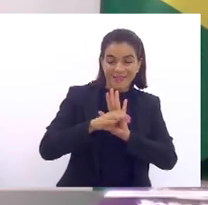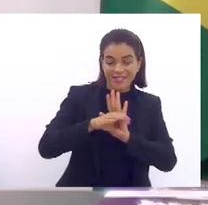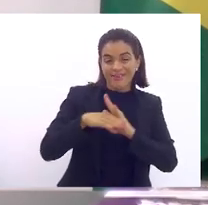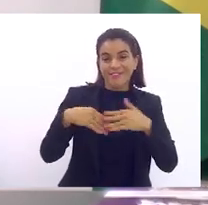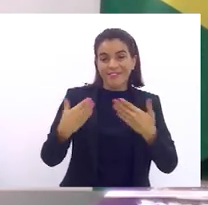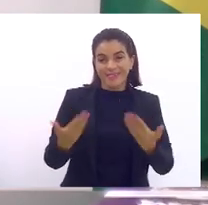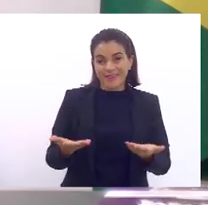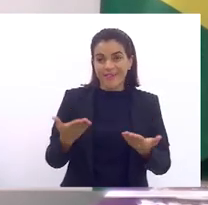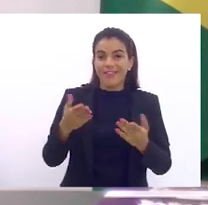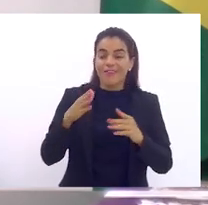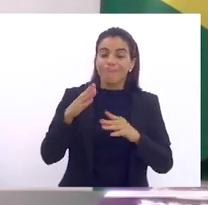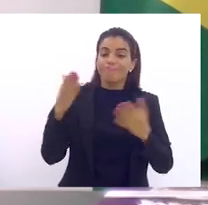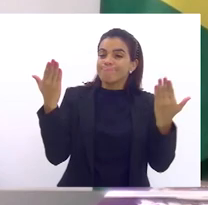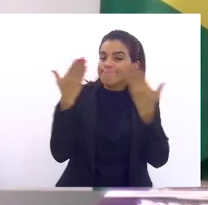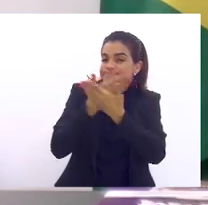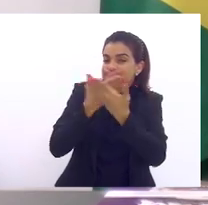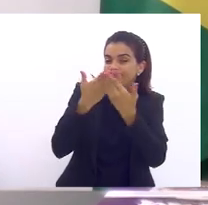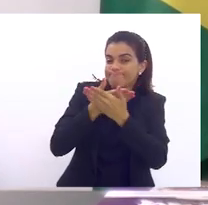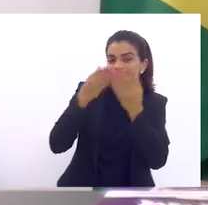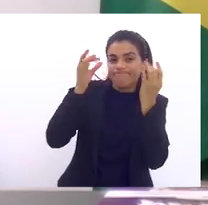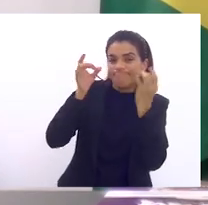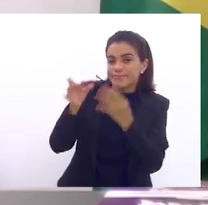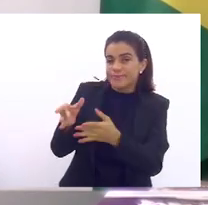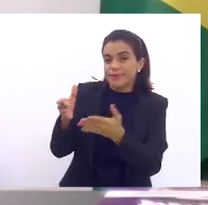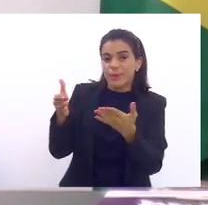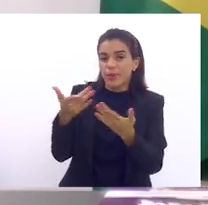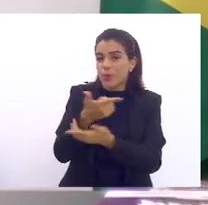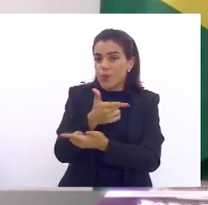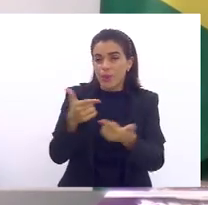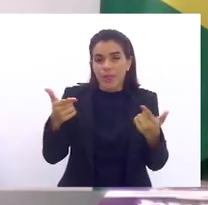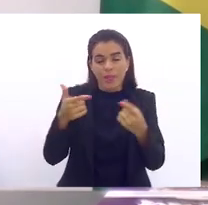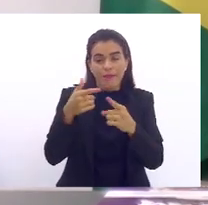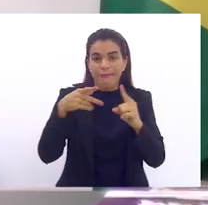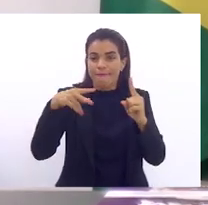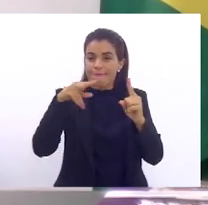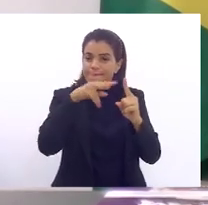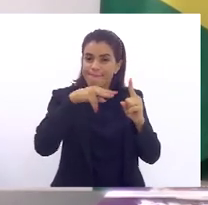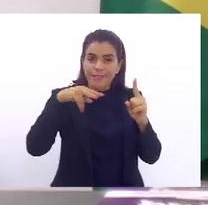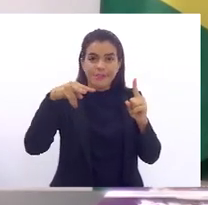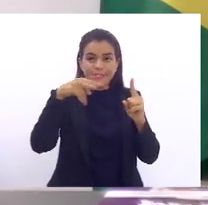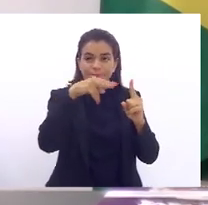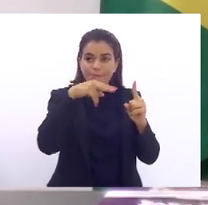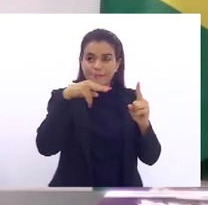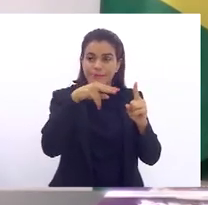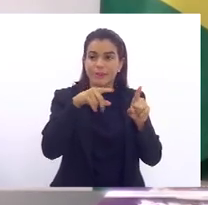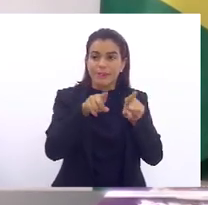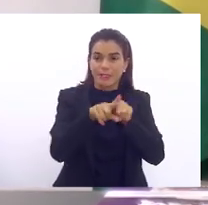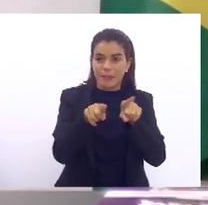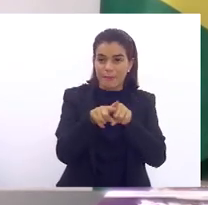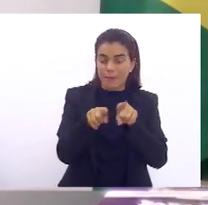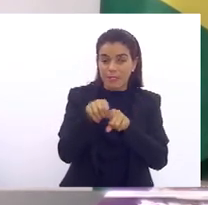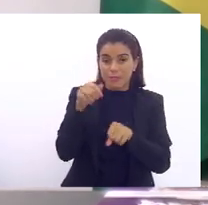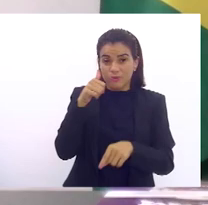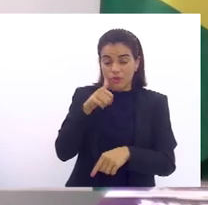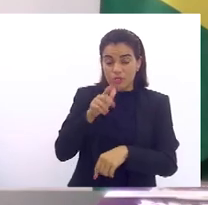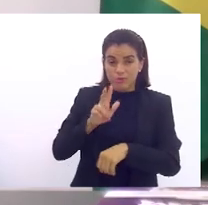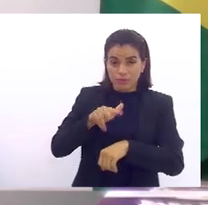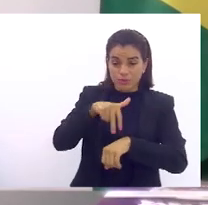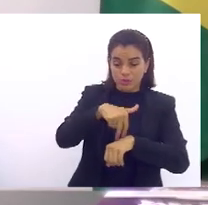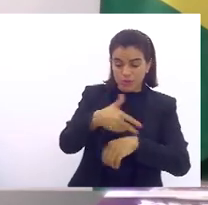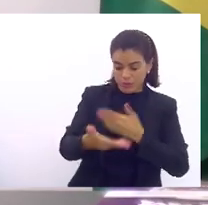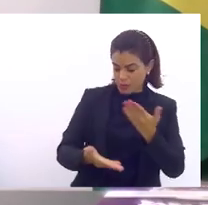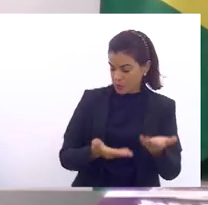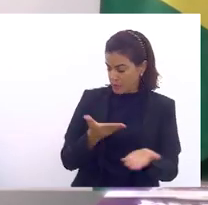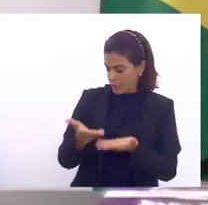muito mais invisibilizada há uma dificuldade muito grande de procura de serviços há uma barreira muito grande para que essas mulheres cheguem nos serviços